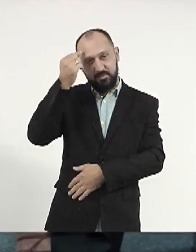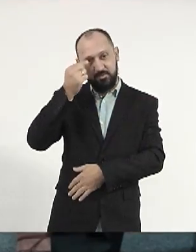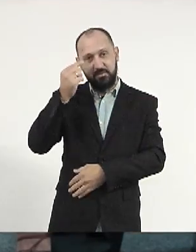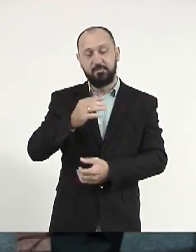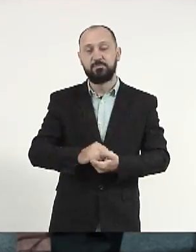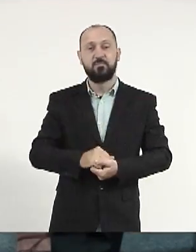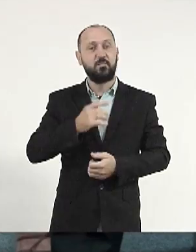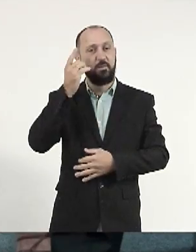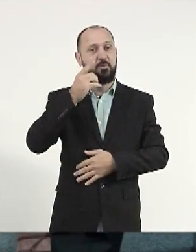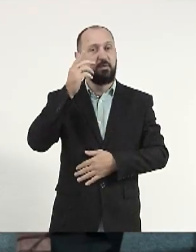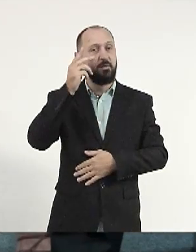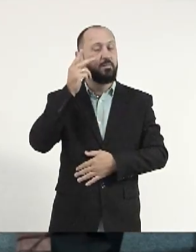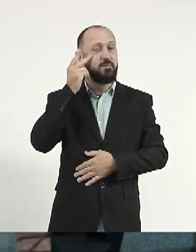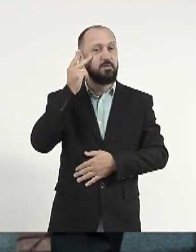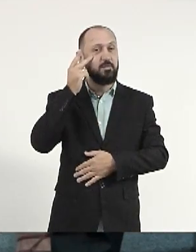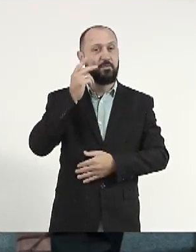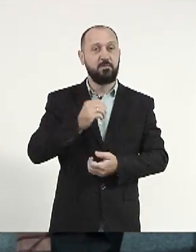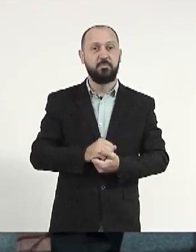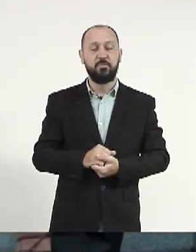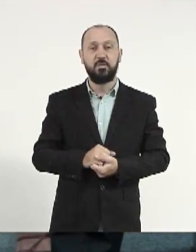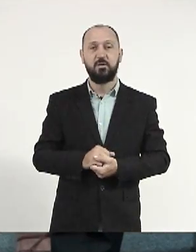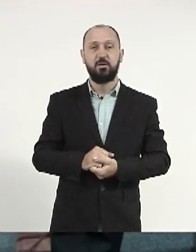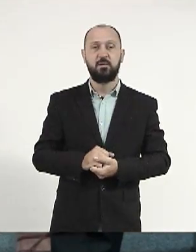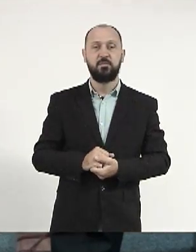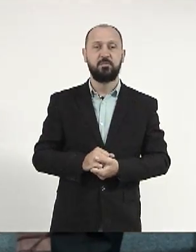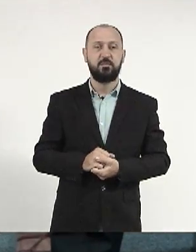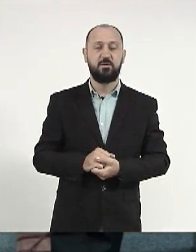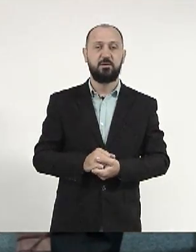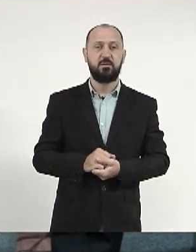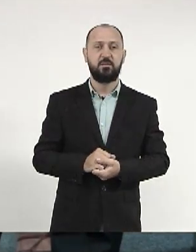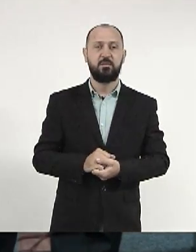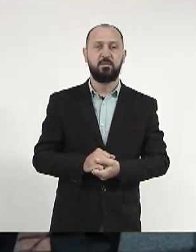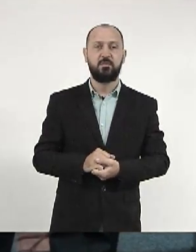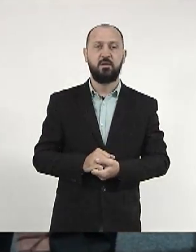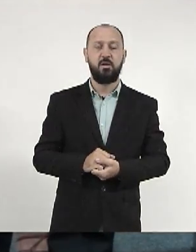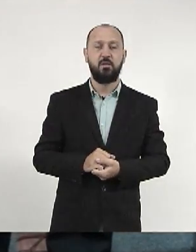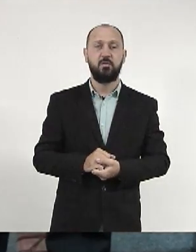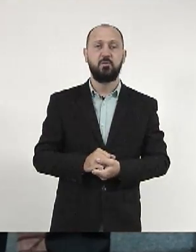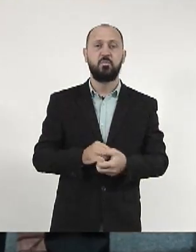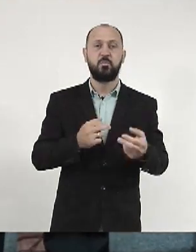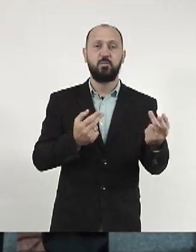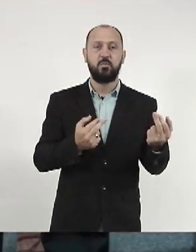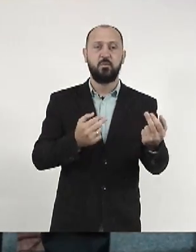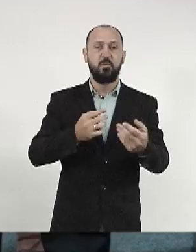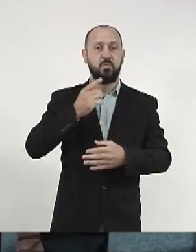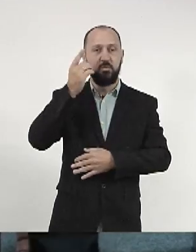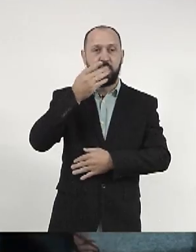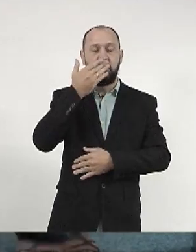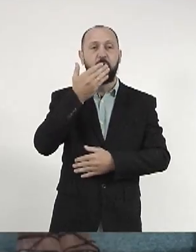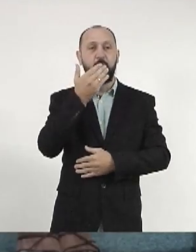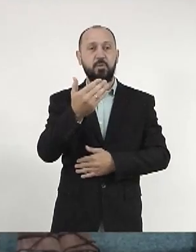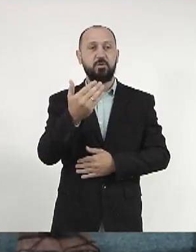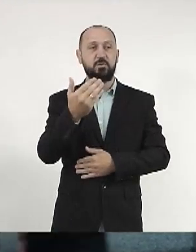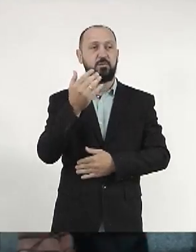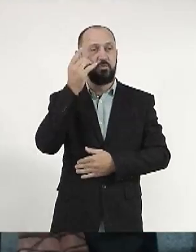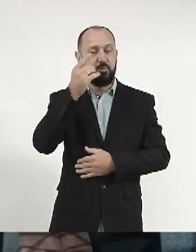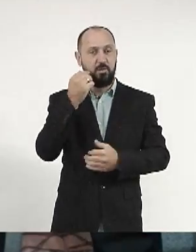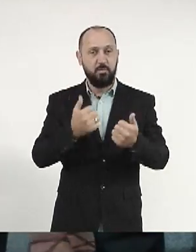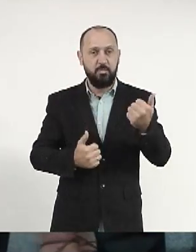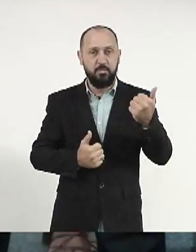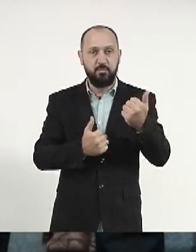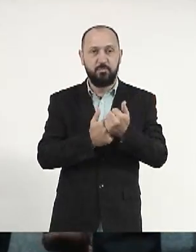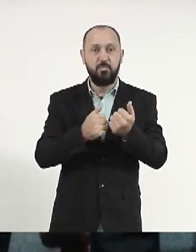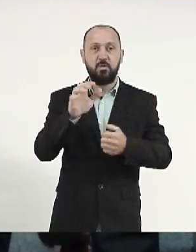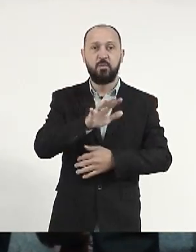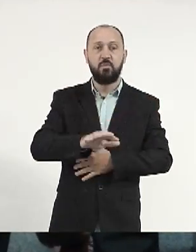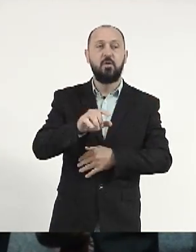deputado. Deputado Pedro Kemp, eu noto Vossa Excelência falar, assim como os deputados estão pedindo uma coisa generalizada, Vossa